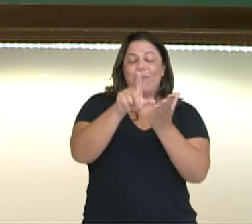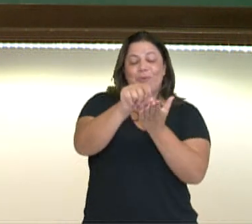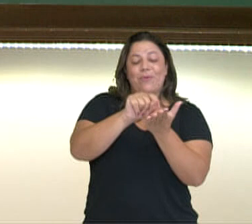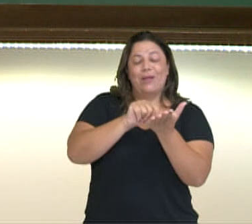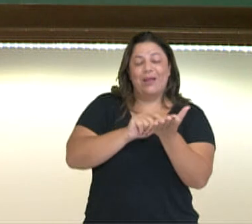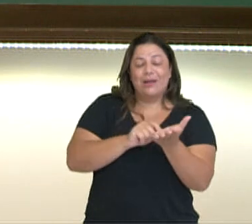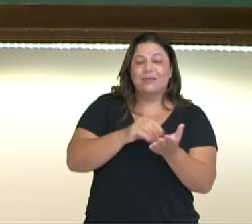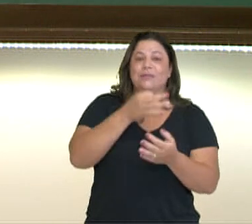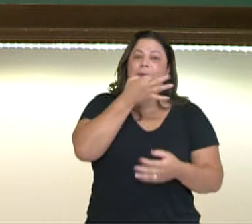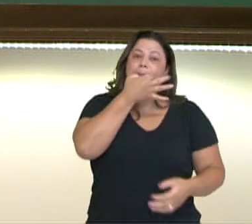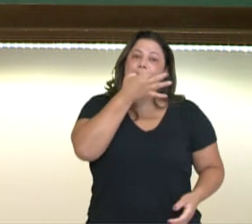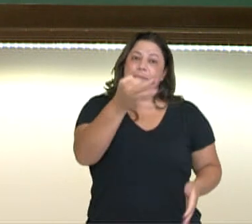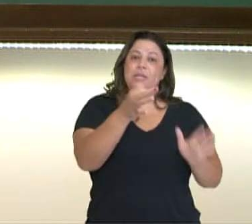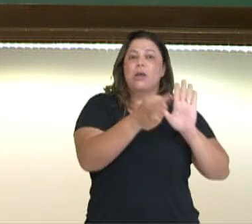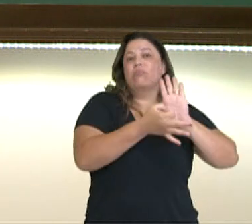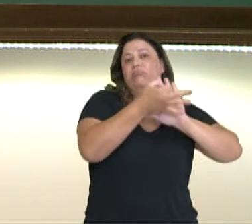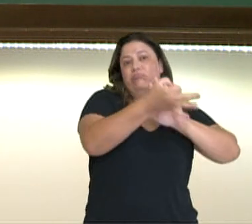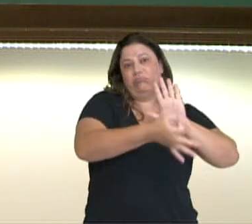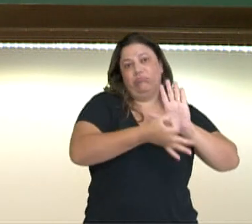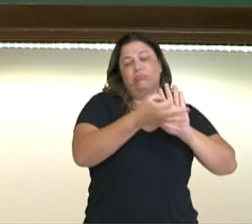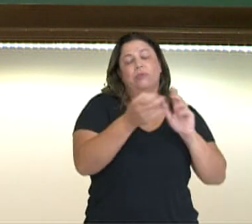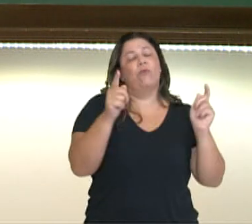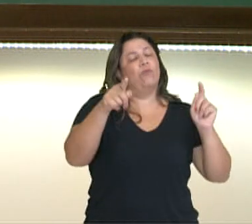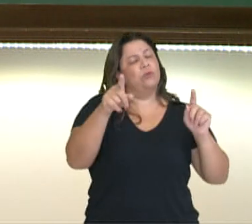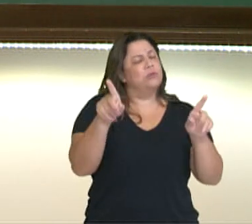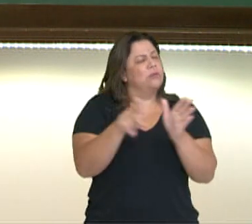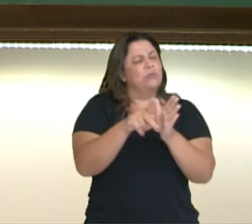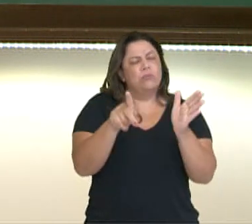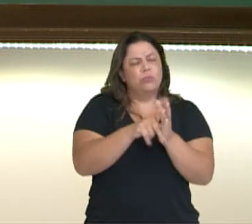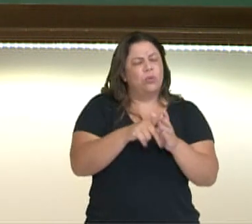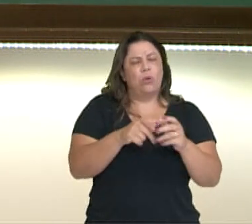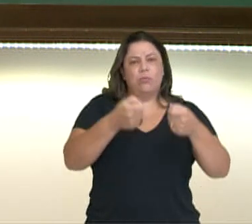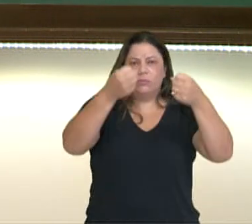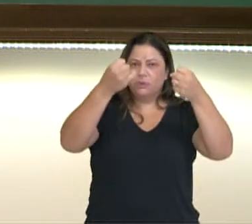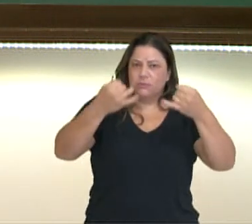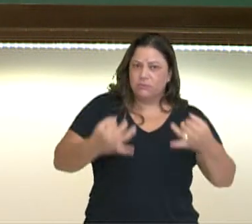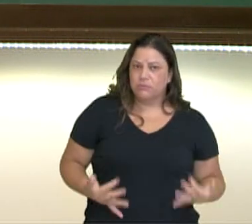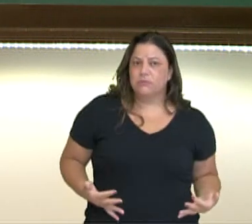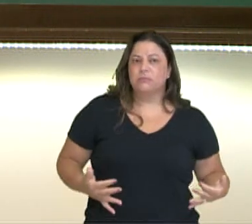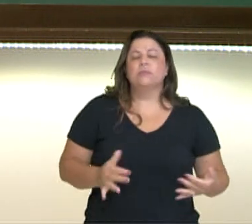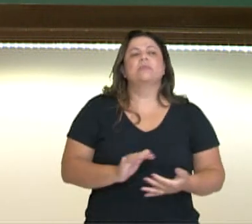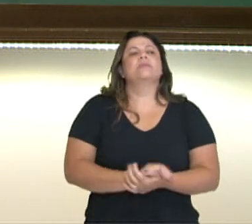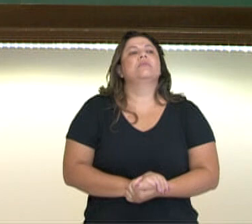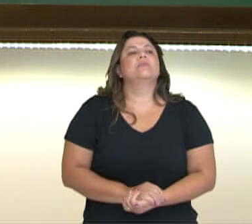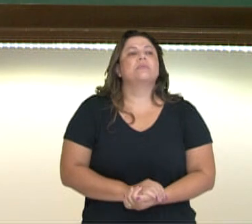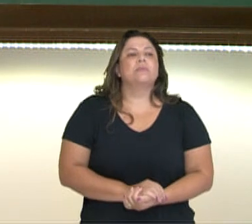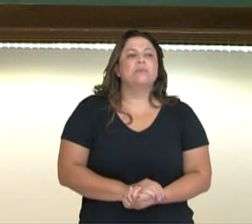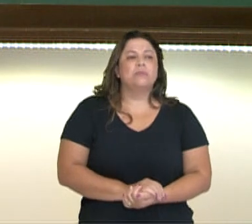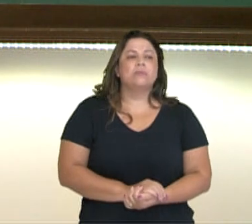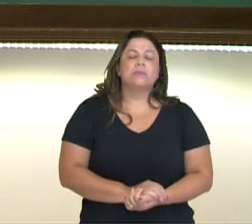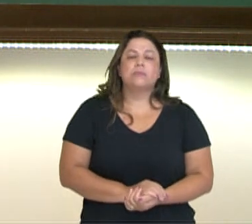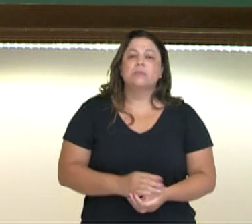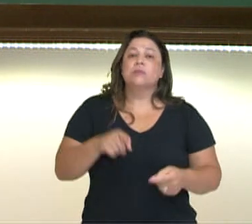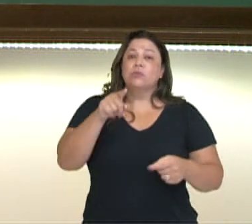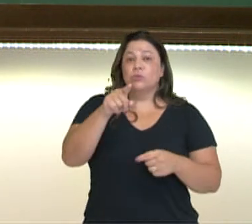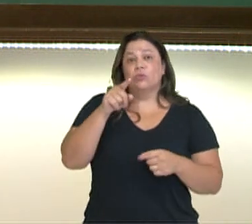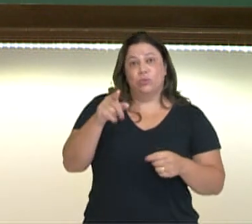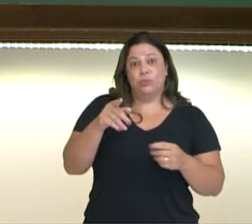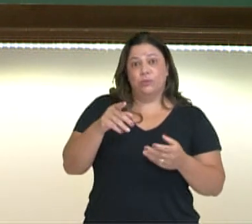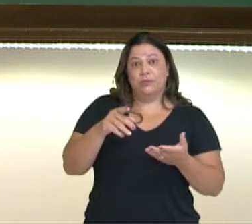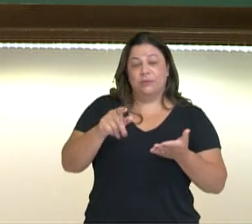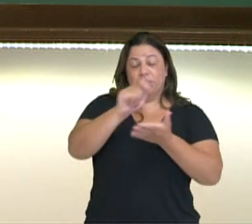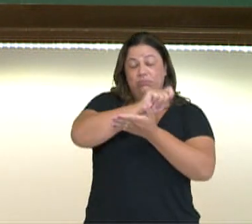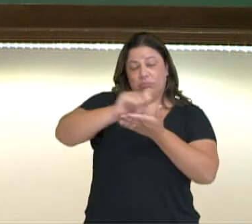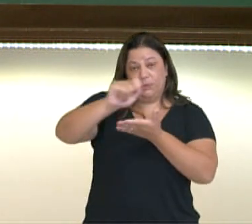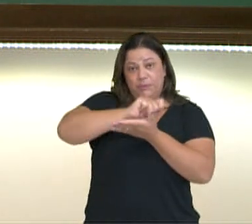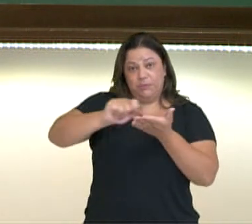É você que está escrevendo ali e argumentando sobre isso. Quando você vai colocar esse discurso